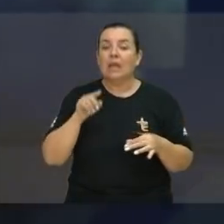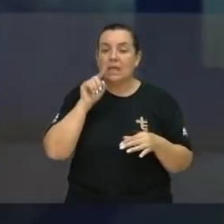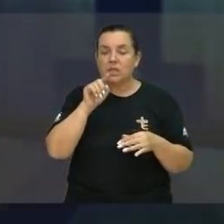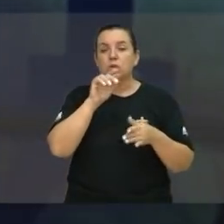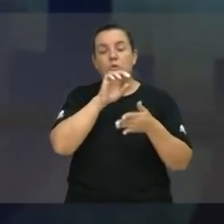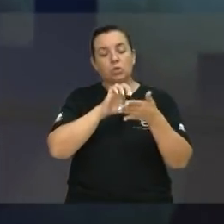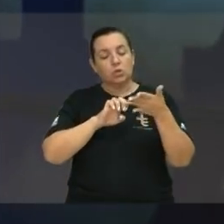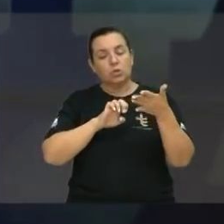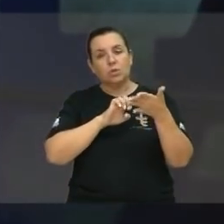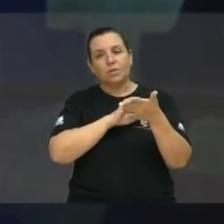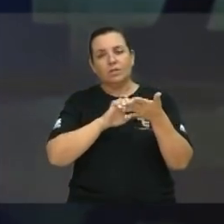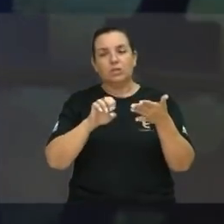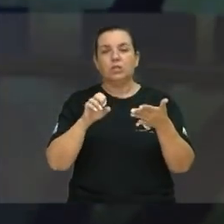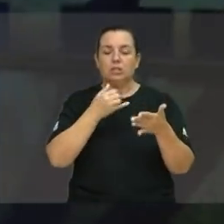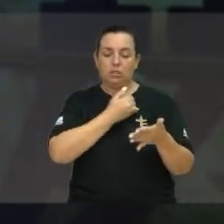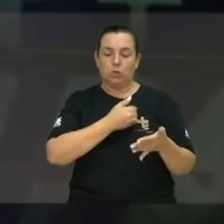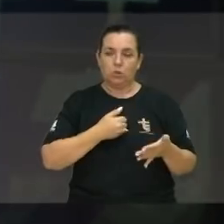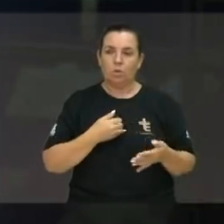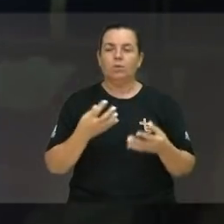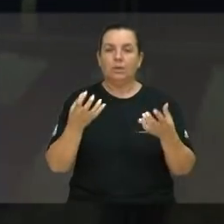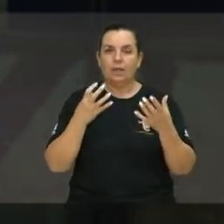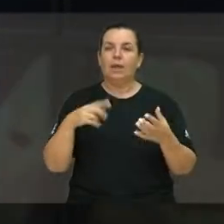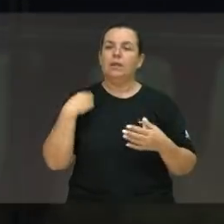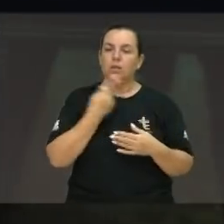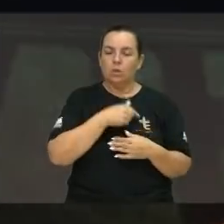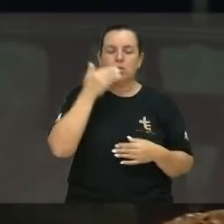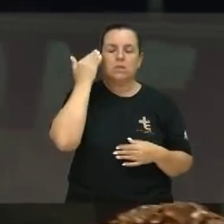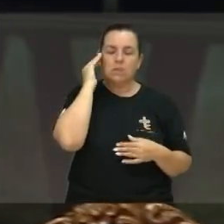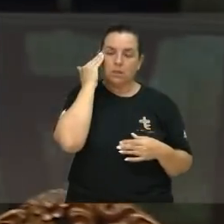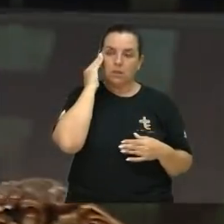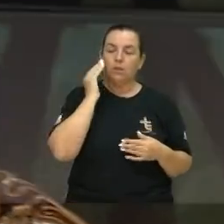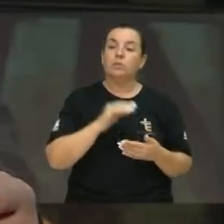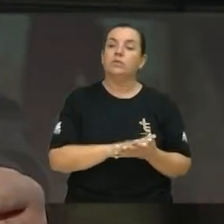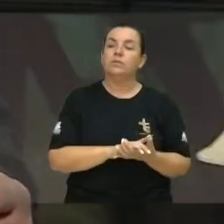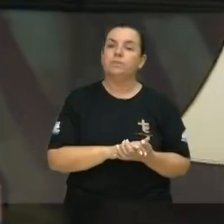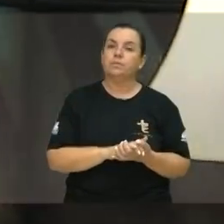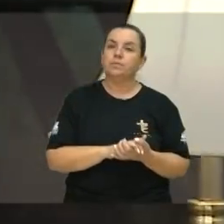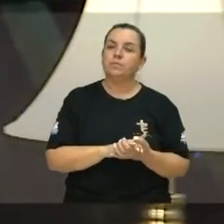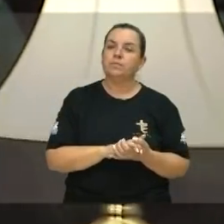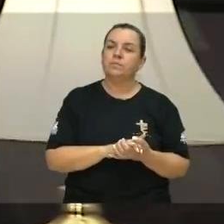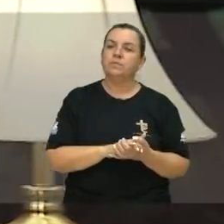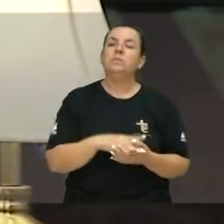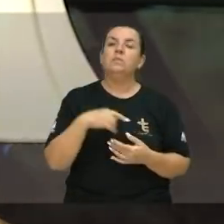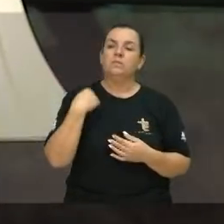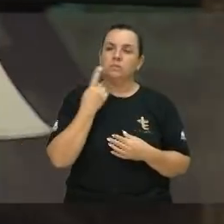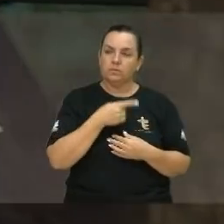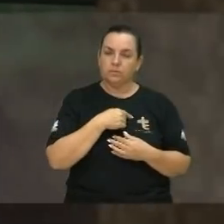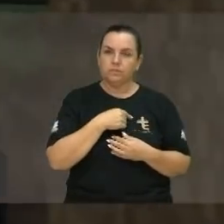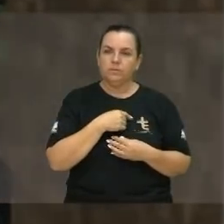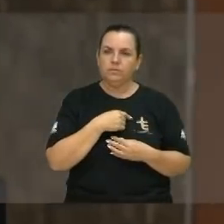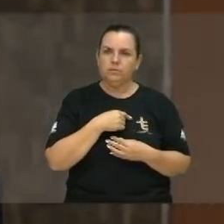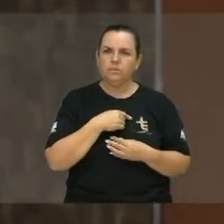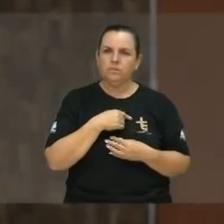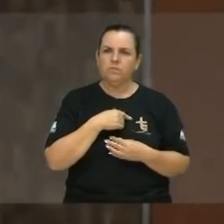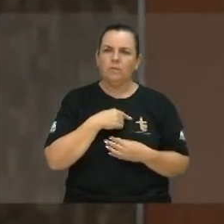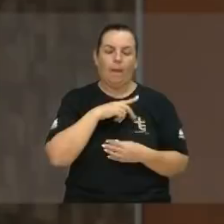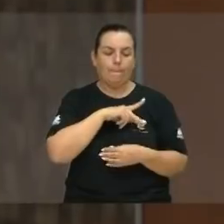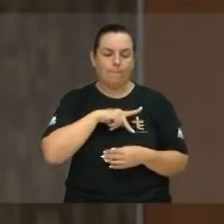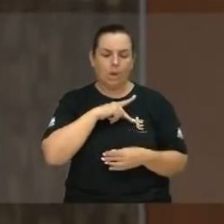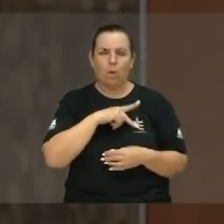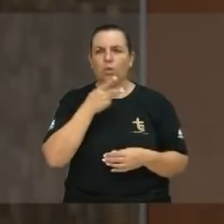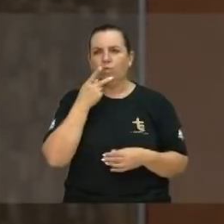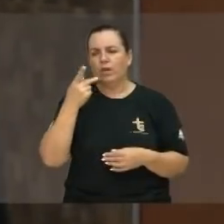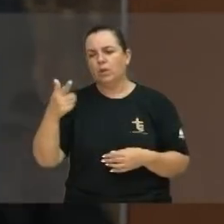evangelista gostaria que e o leitor compreendesse paulo disse de um outro